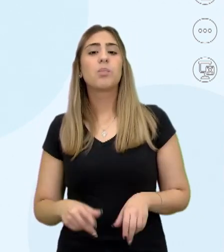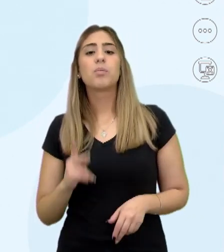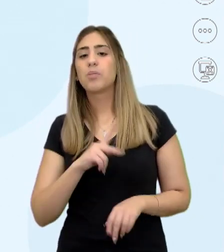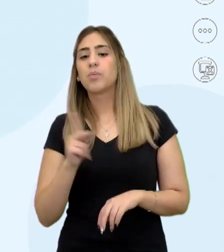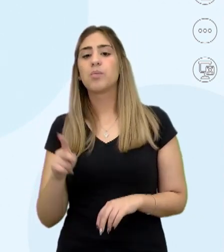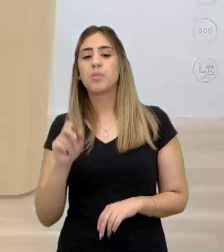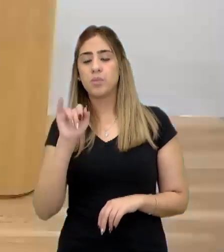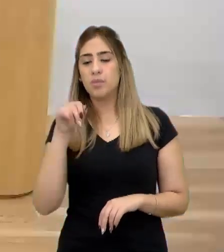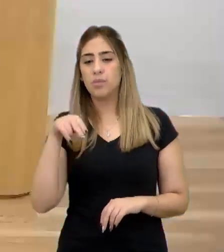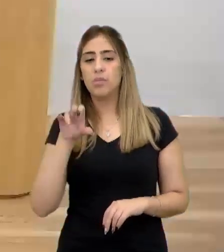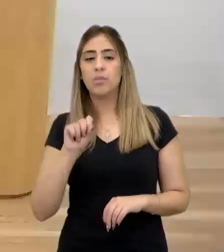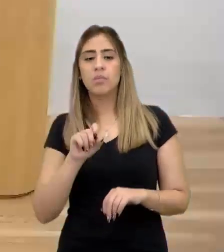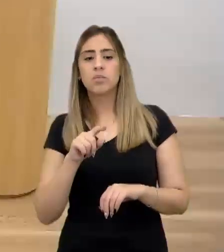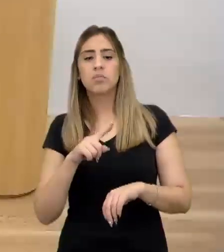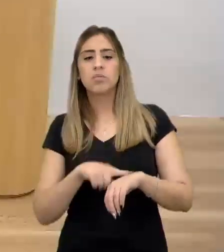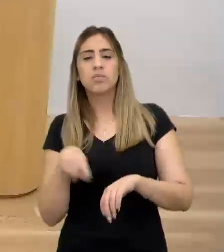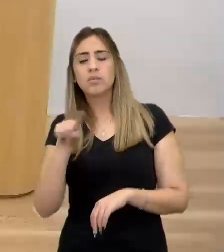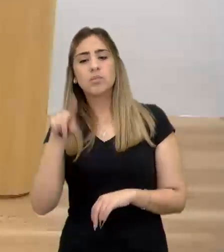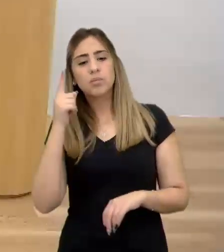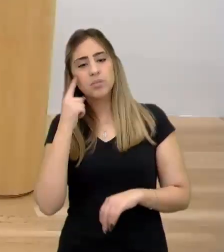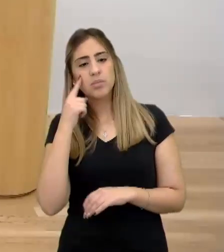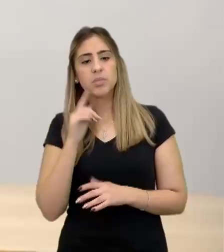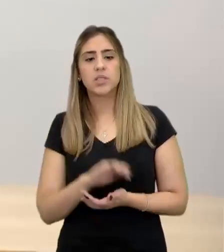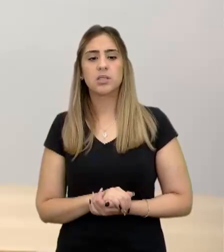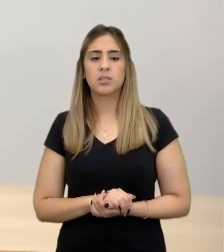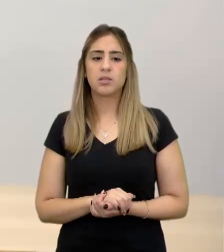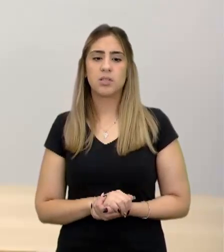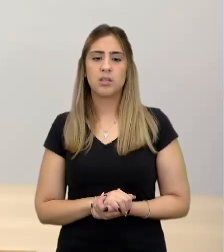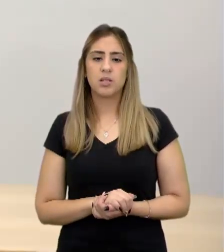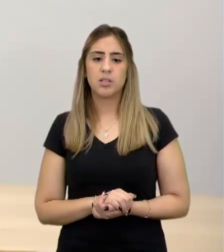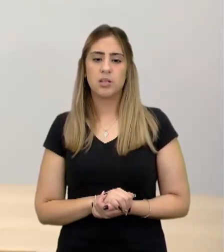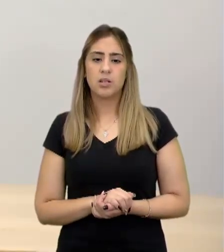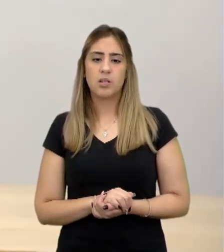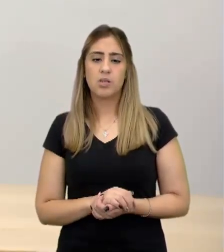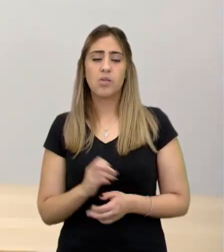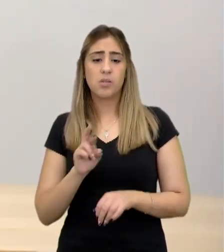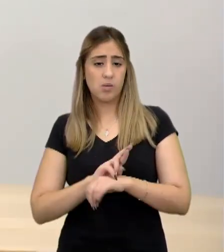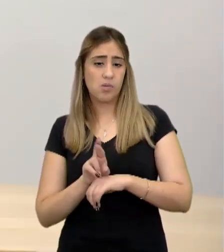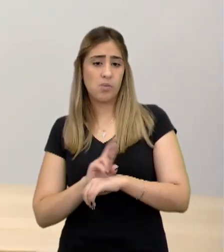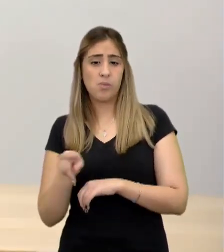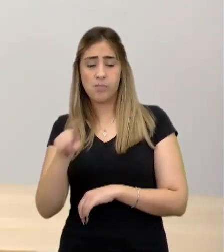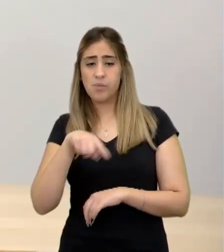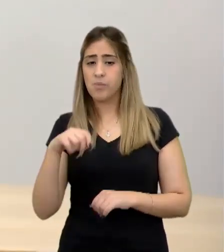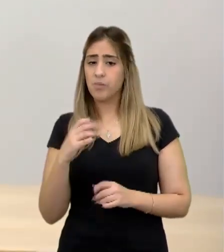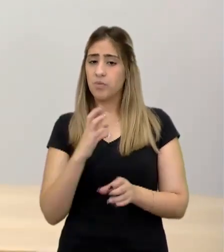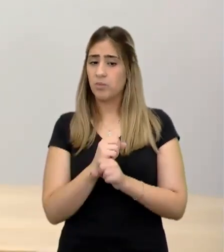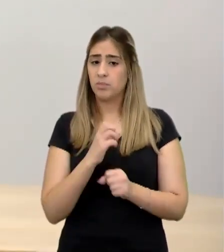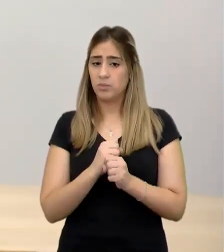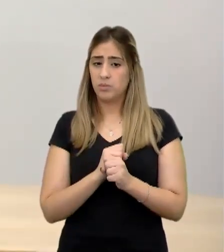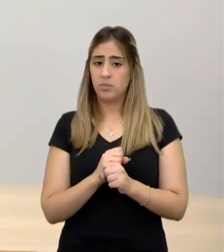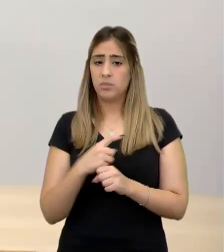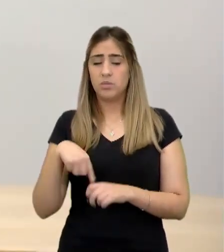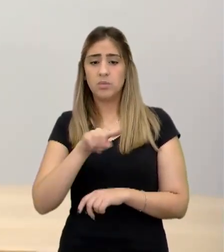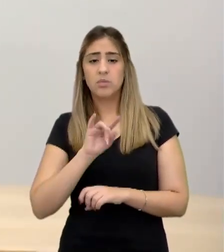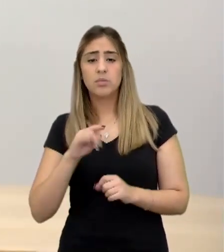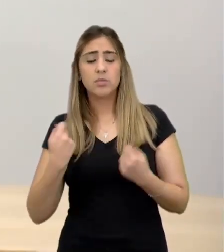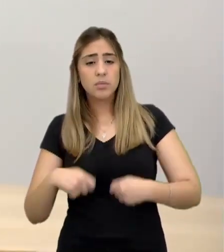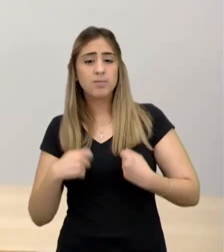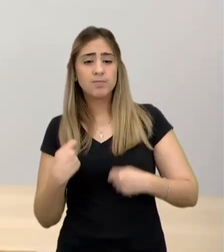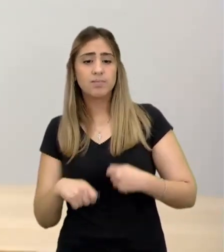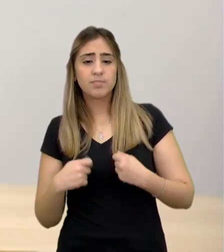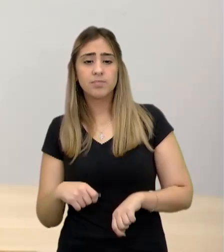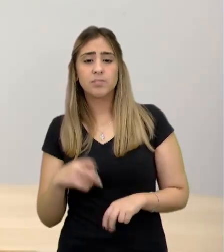Professora Inês, quanto tempo para eles pensarem como fica esse gráfico? Bom, professora Roberta, eles não têm que fazer conta. Eles têm só